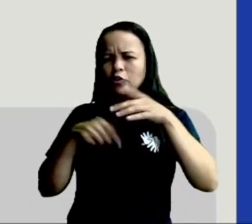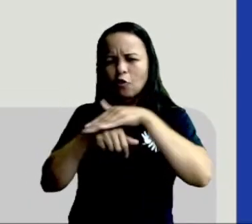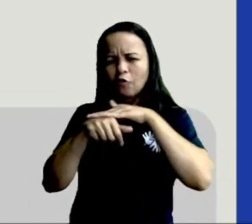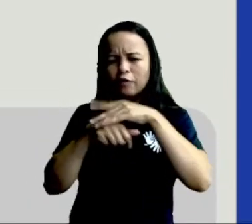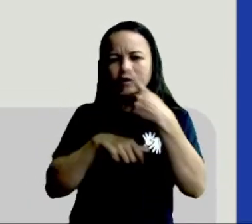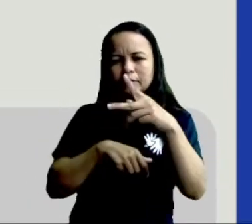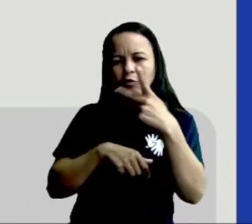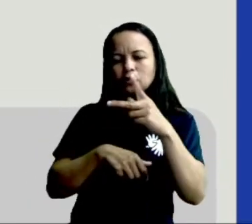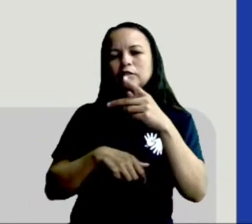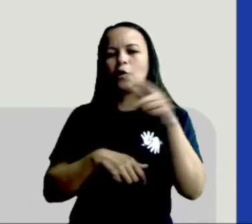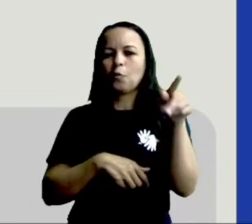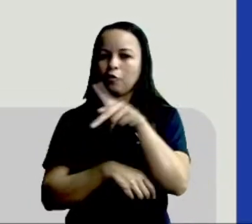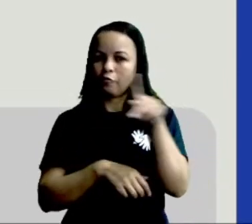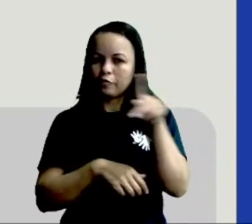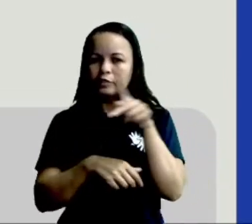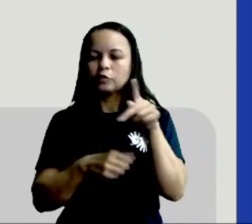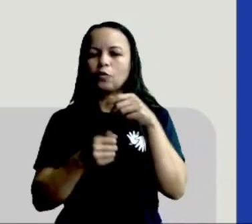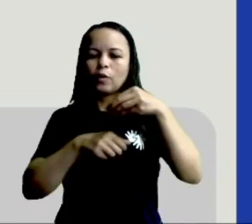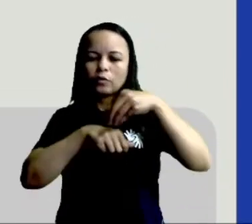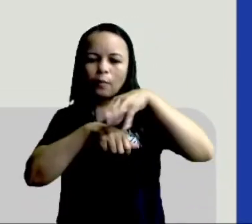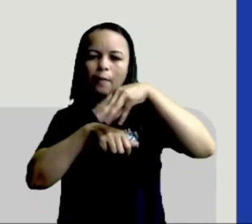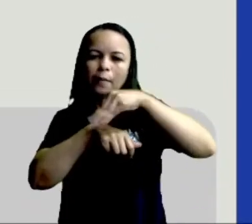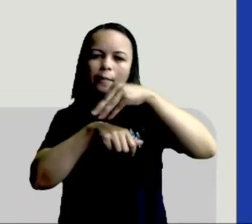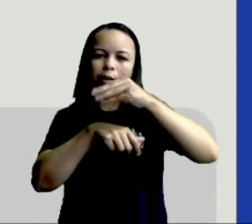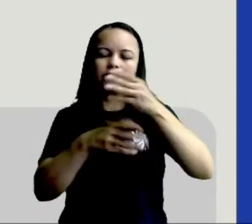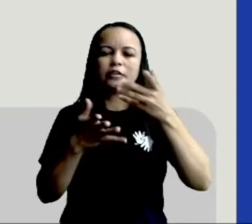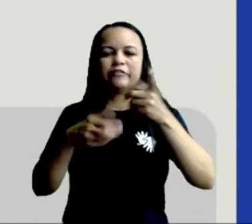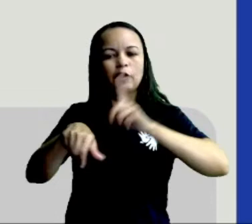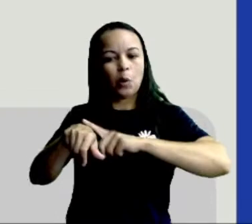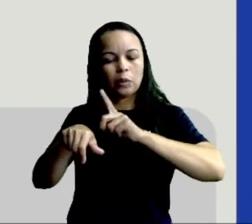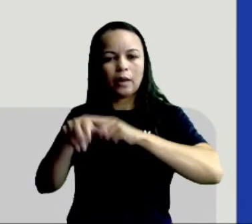dicas devido ao tempo, mas vocês vão